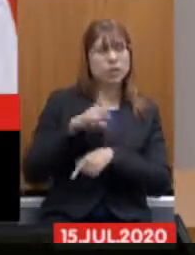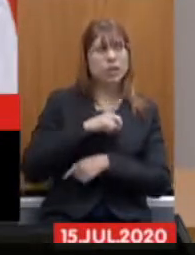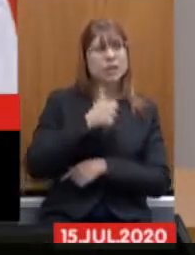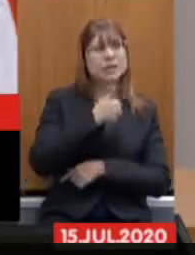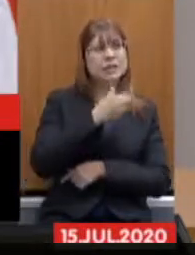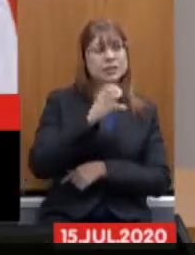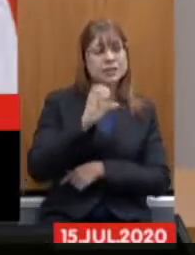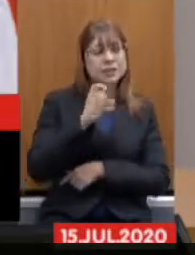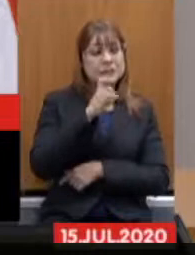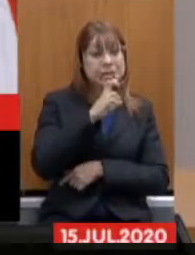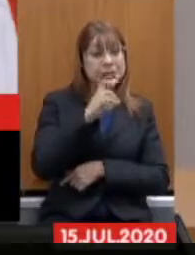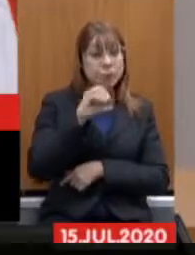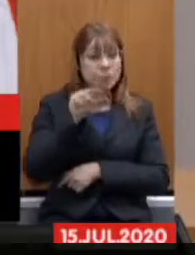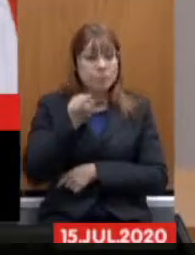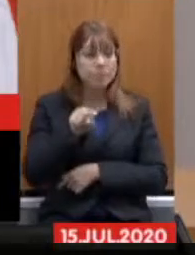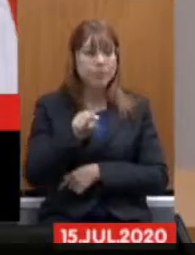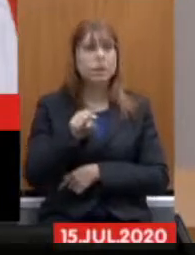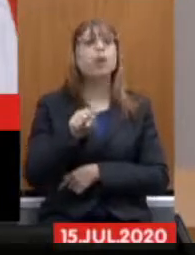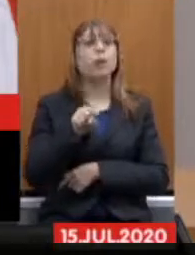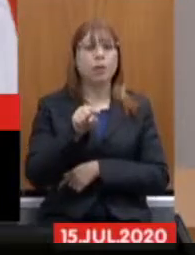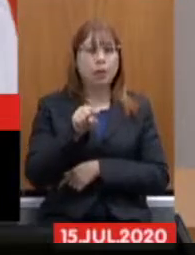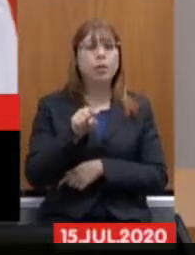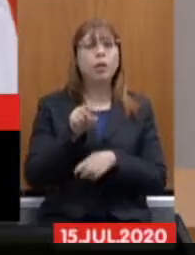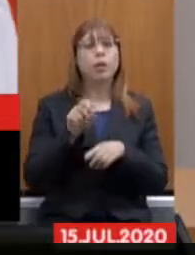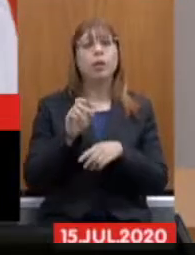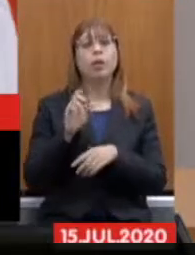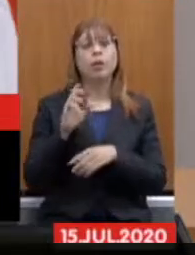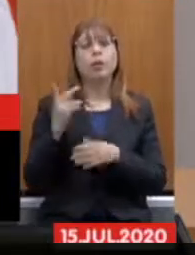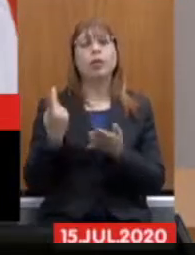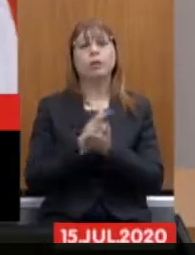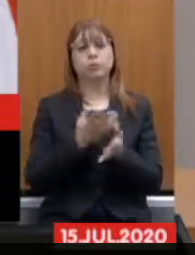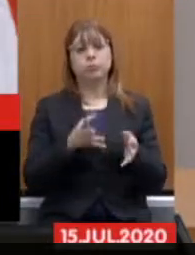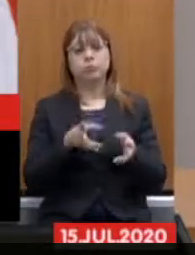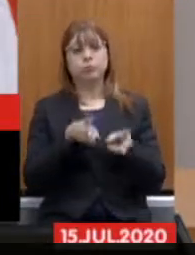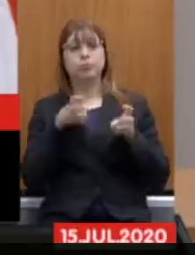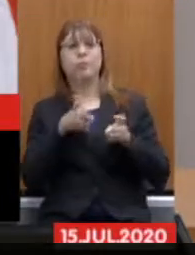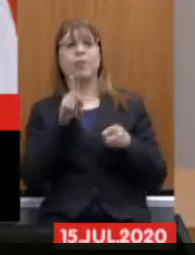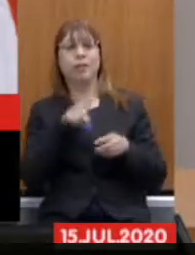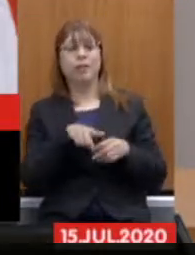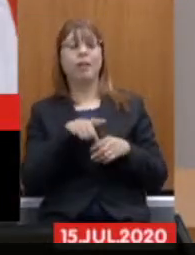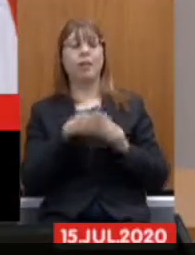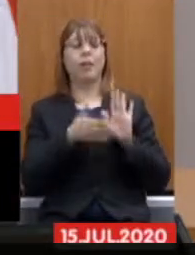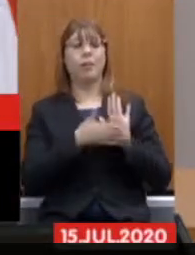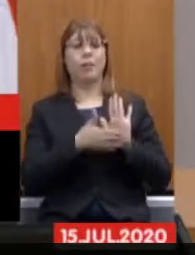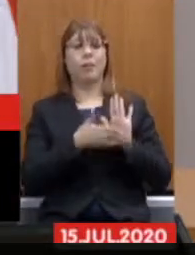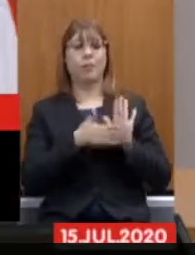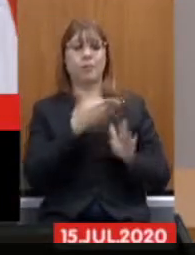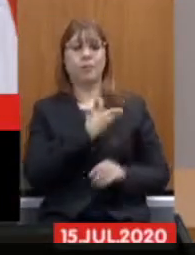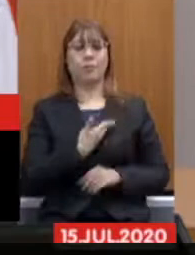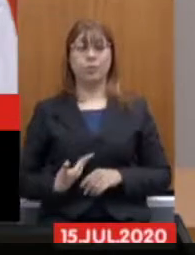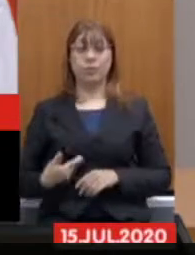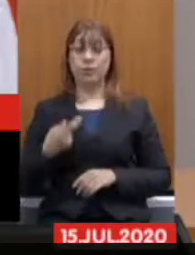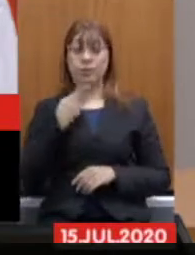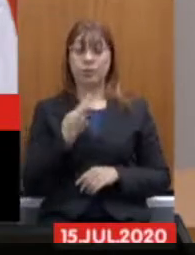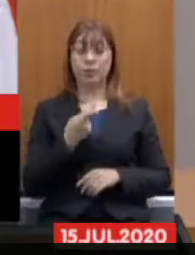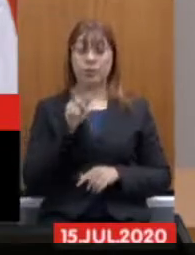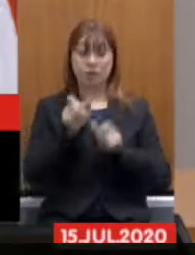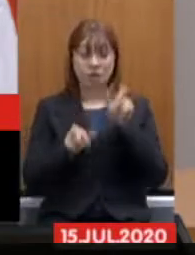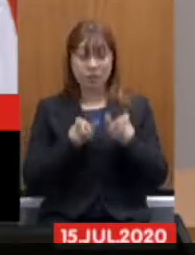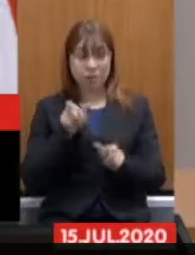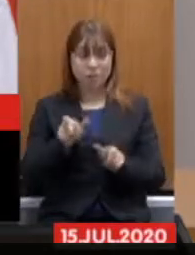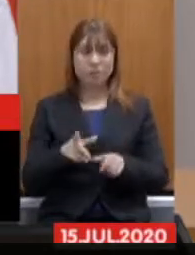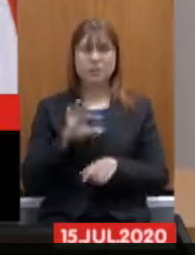150 mil serão taxados com a proposta do governo do estado nós estamos dizendo de